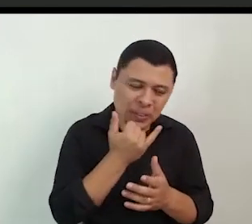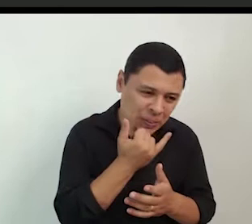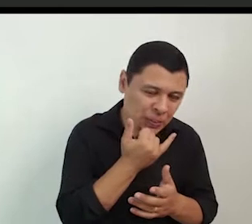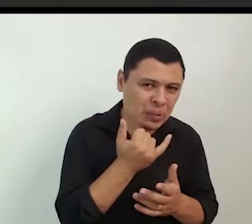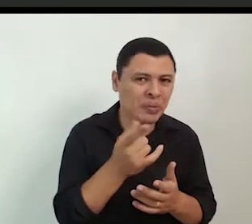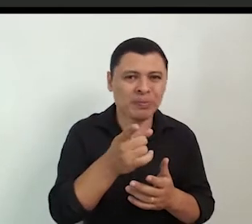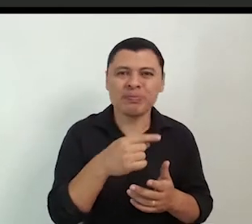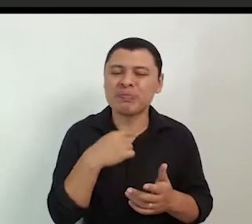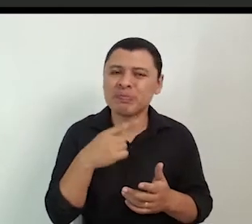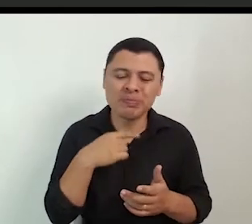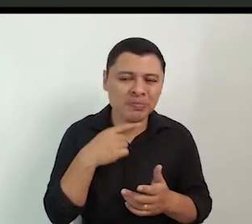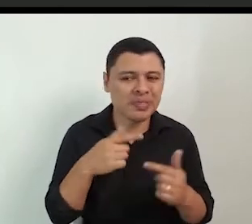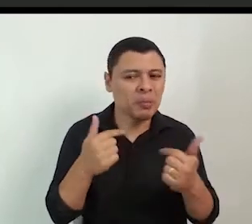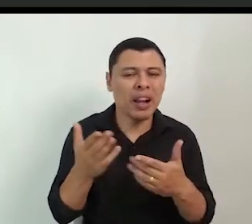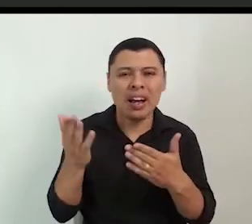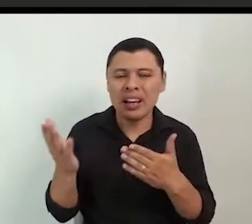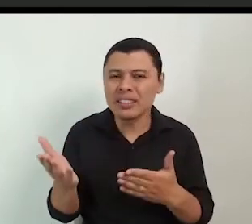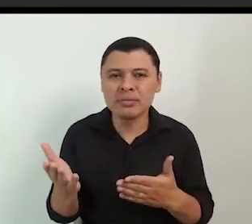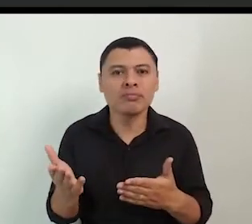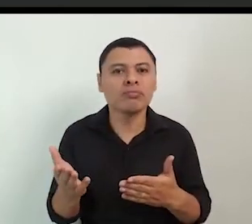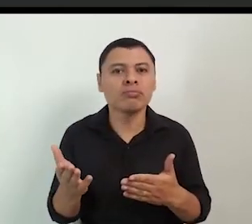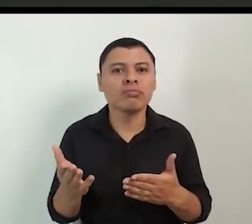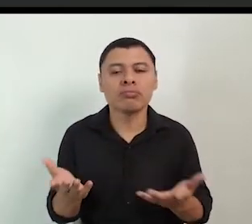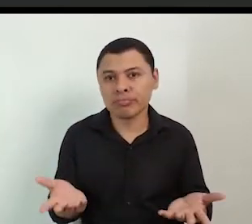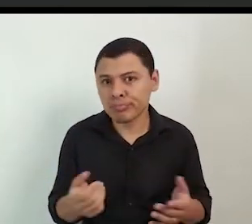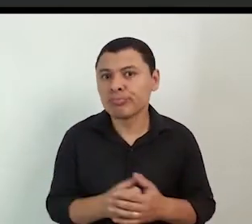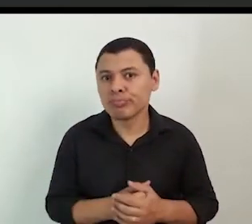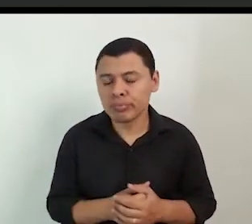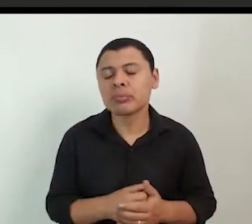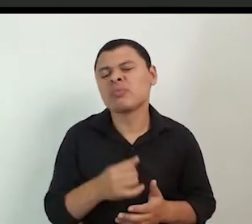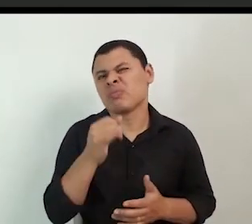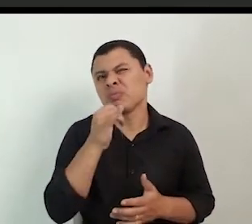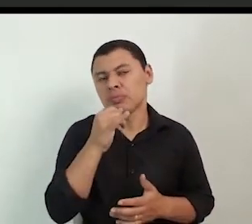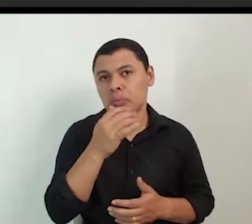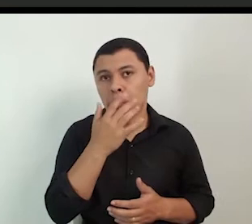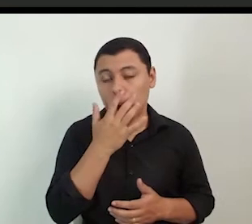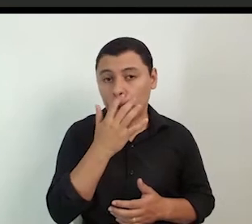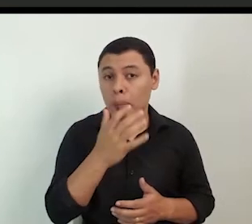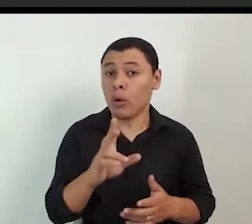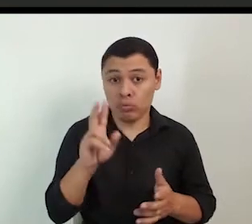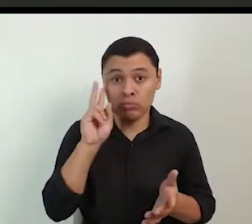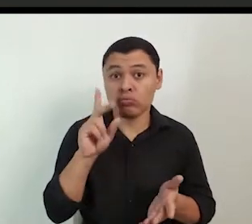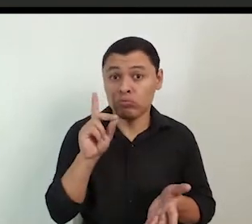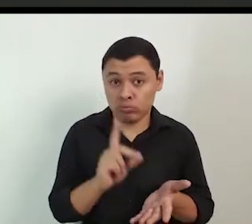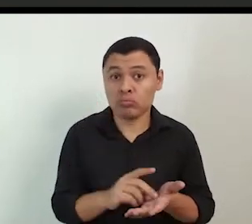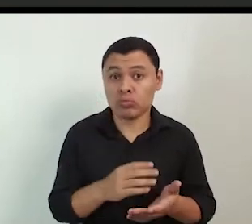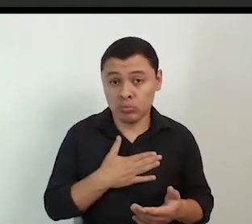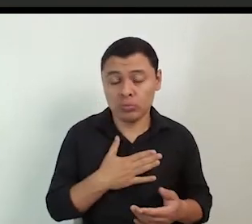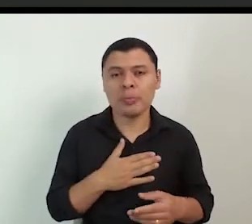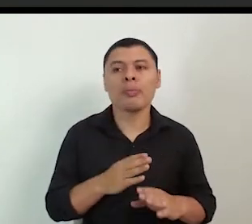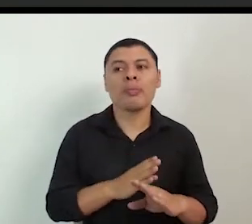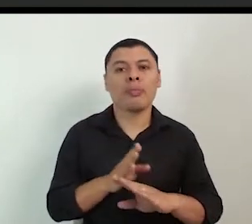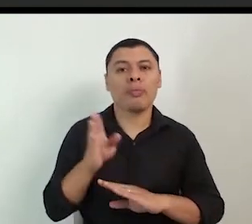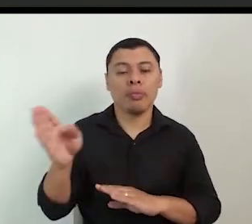vai conseguir ser empregado. Por exemplo, vou citar um exemplo pessoal meu. Já aconteceu de eu ir